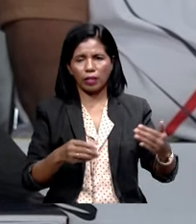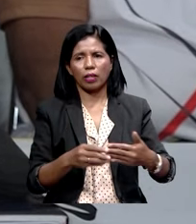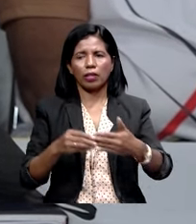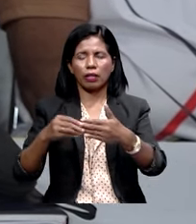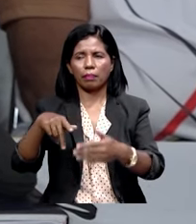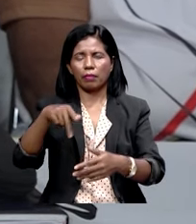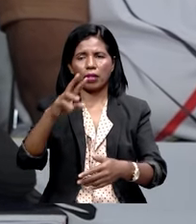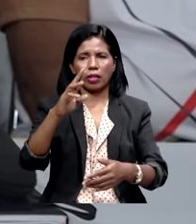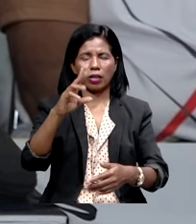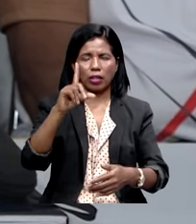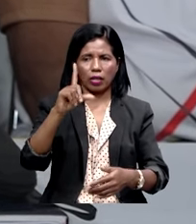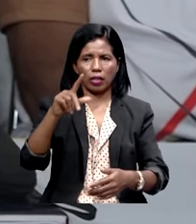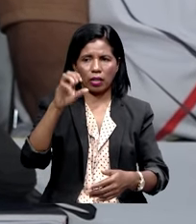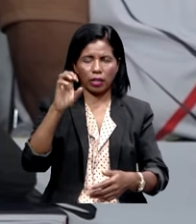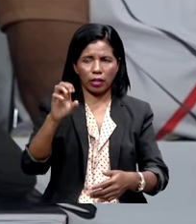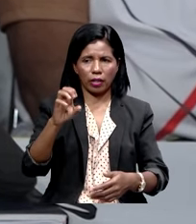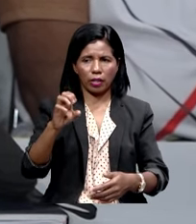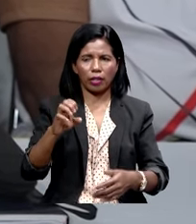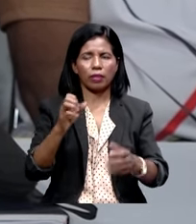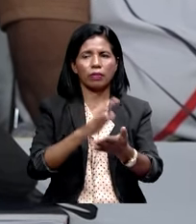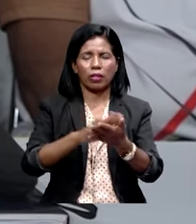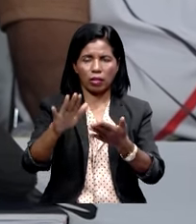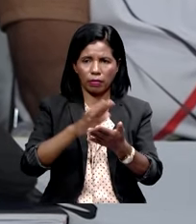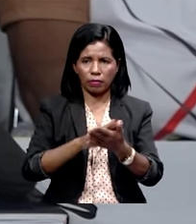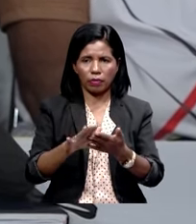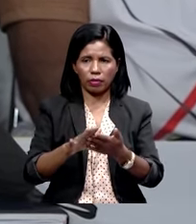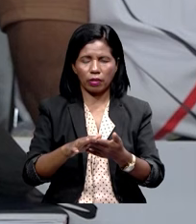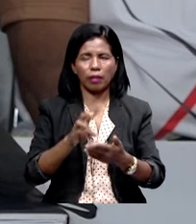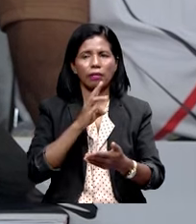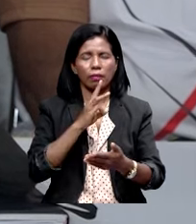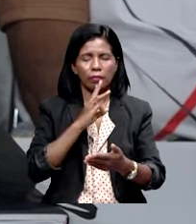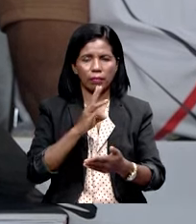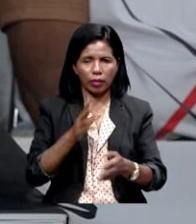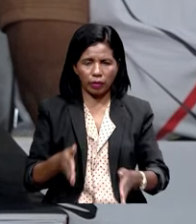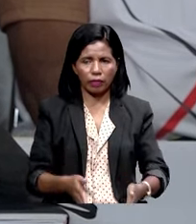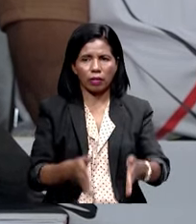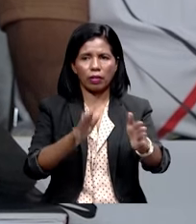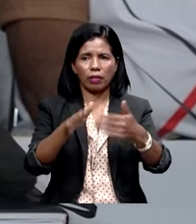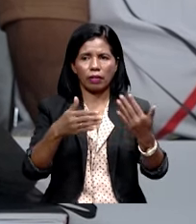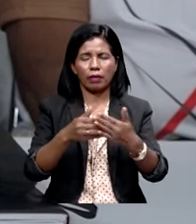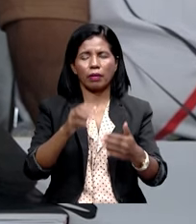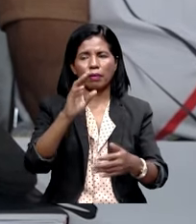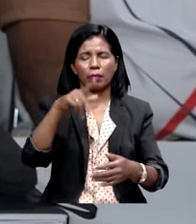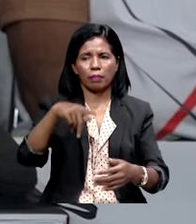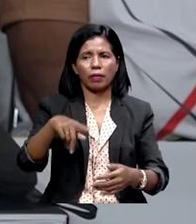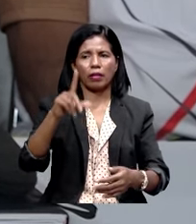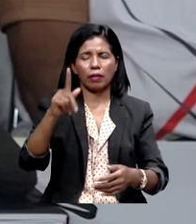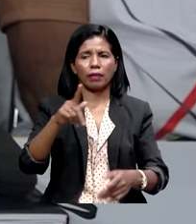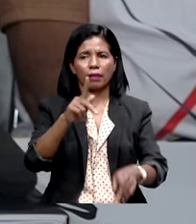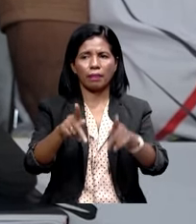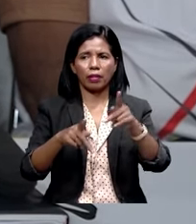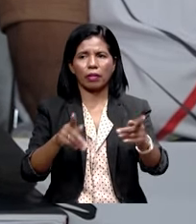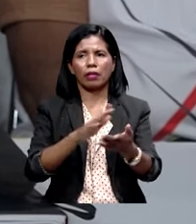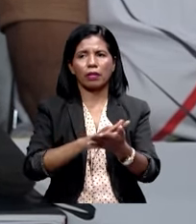PLE, o de Ramos, Bedala, ca esgoto Xira. PLE ne pessoal,